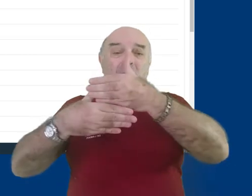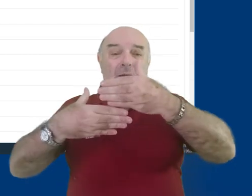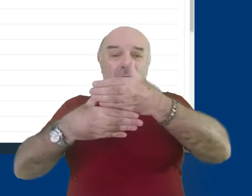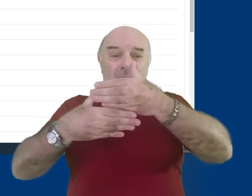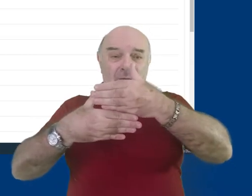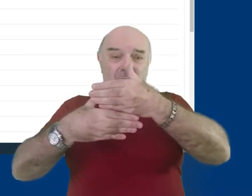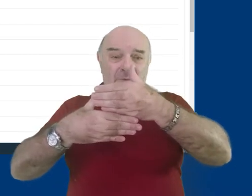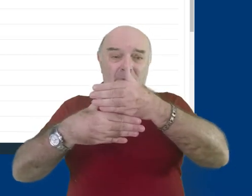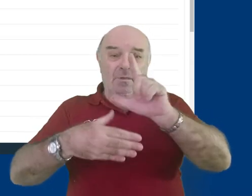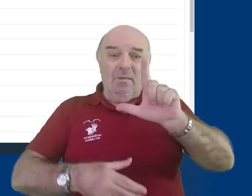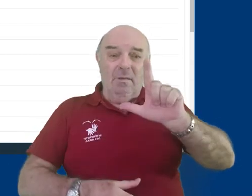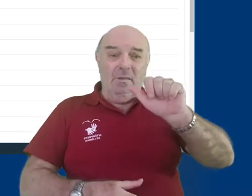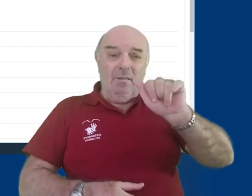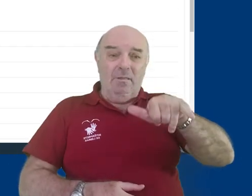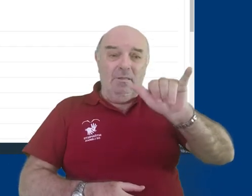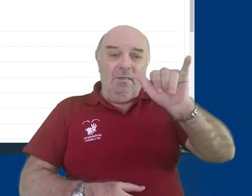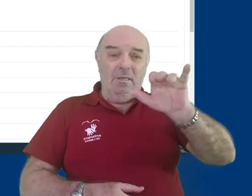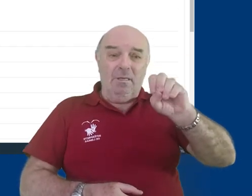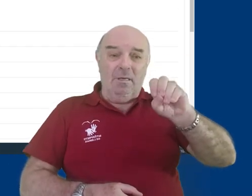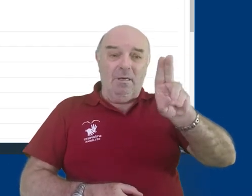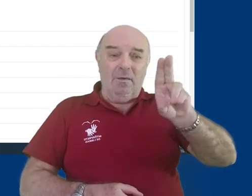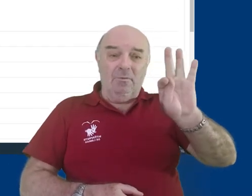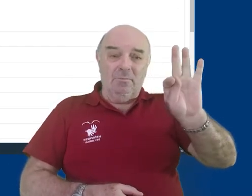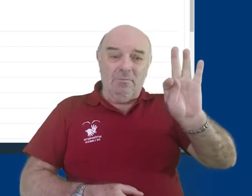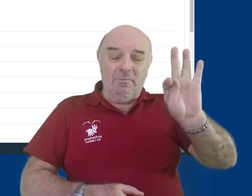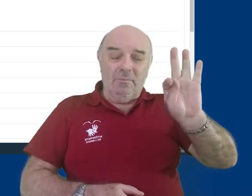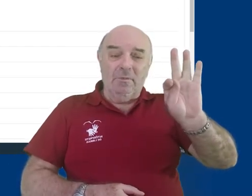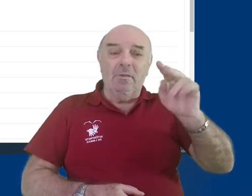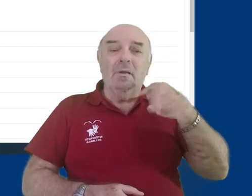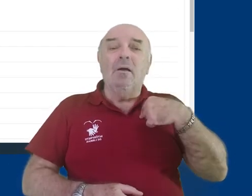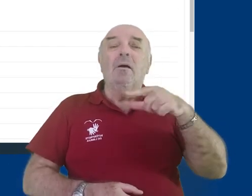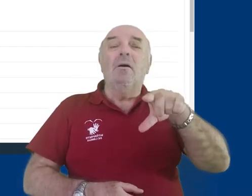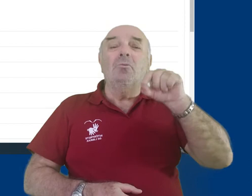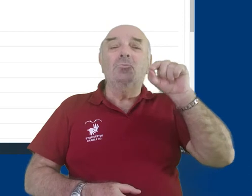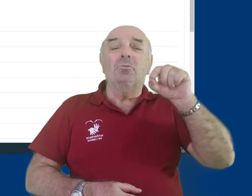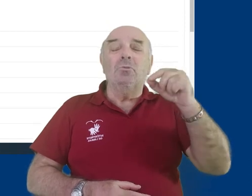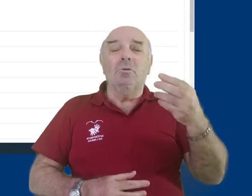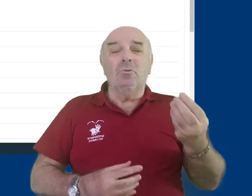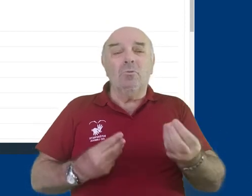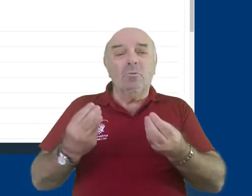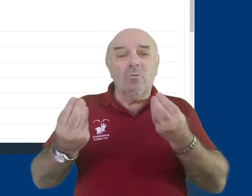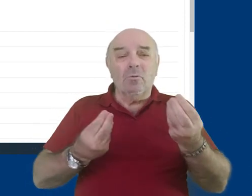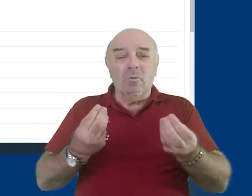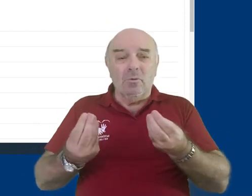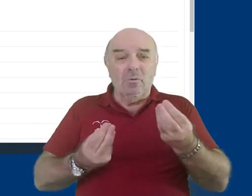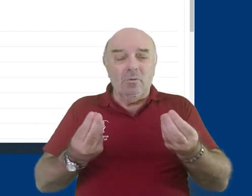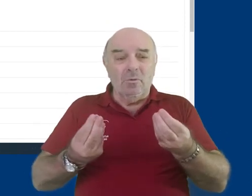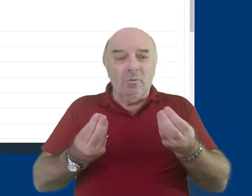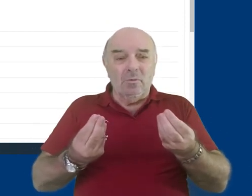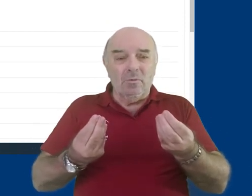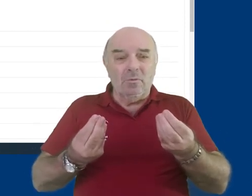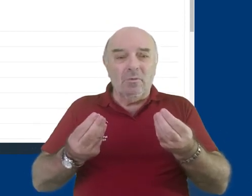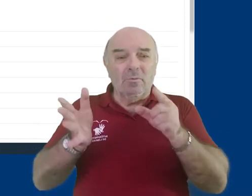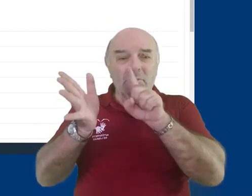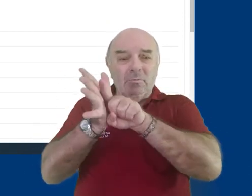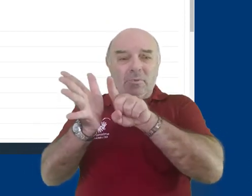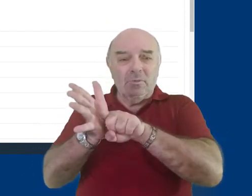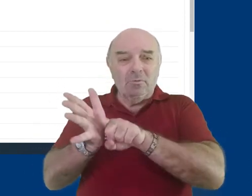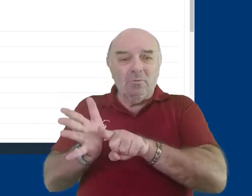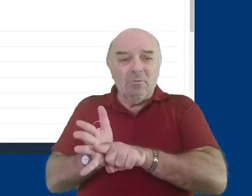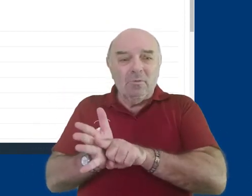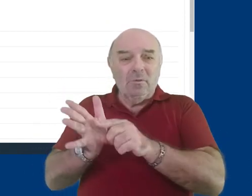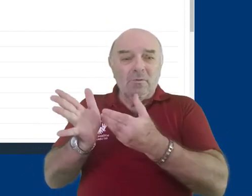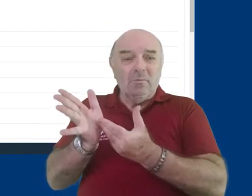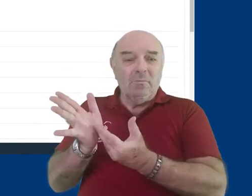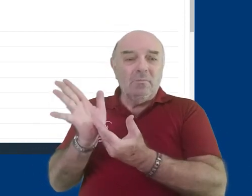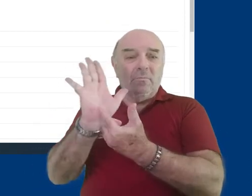Na aba Layout, na seção Layout, poderíamos escolher a forma como as